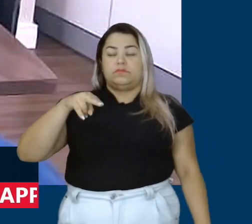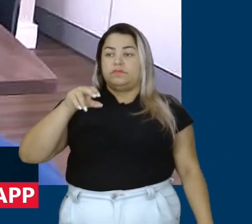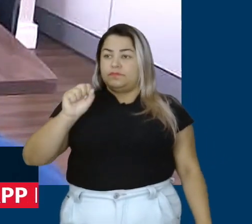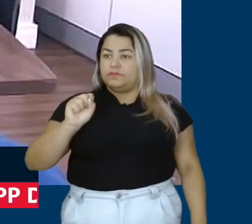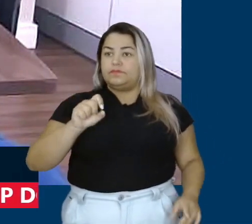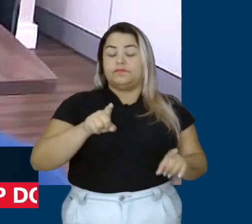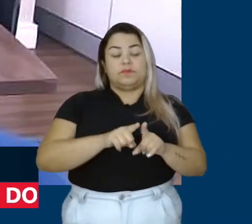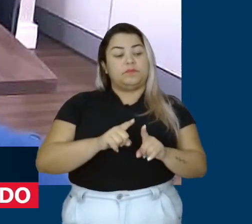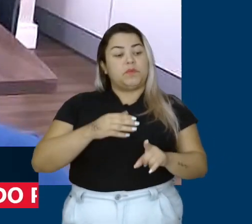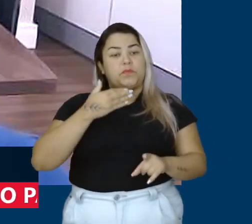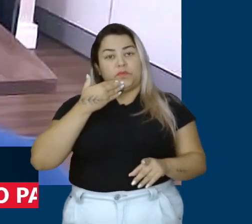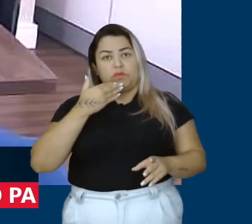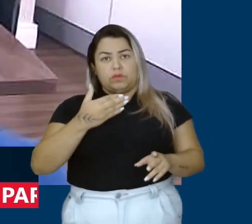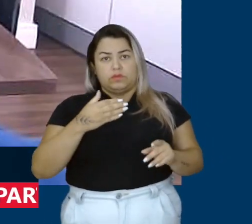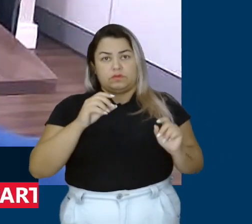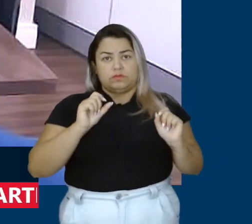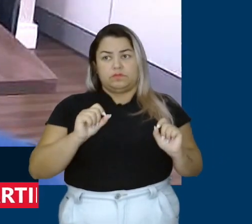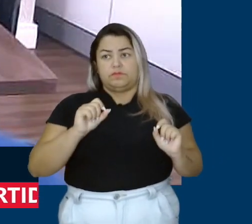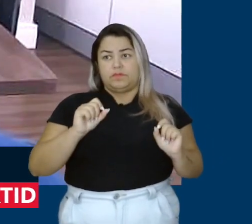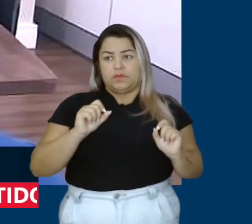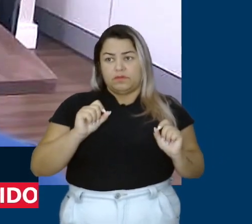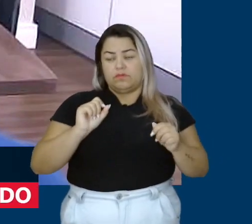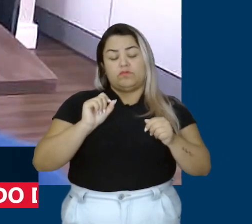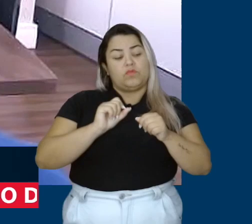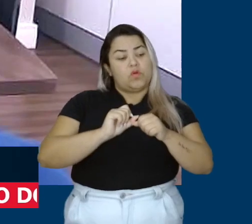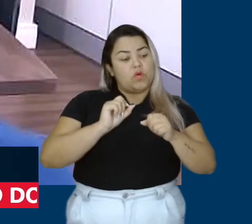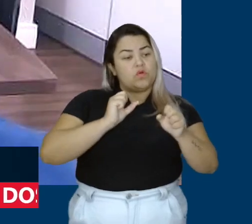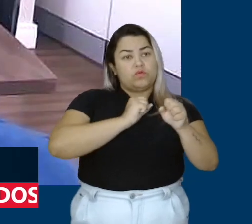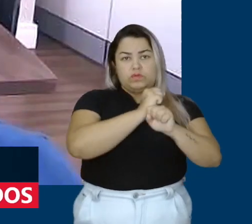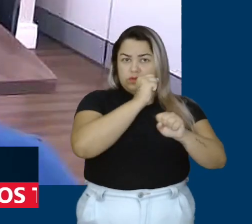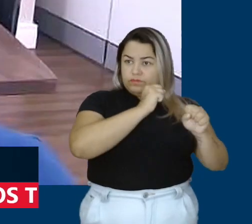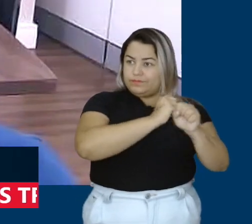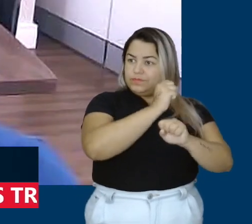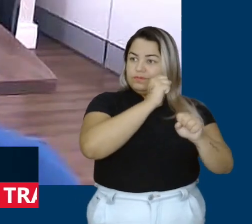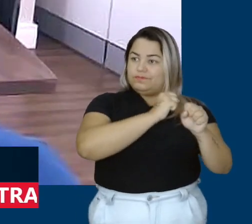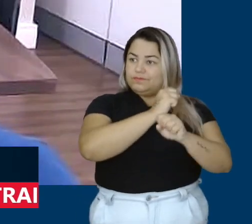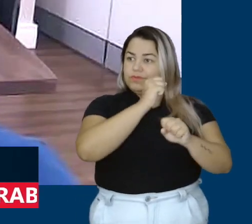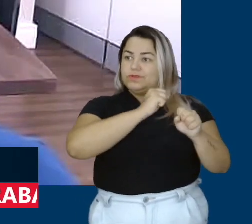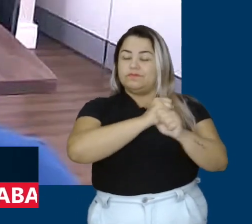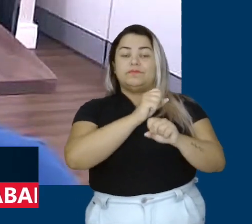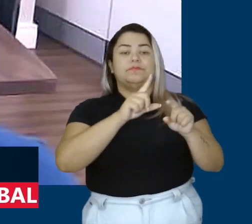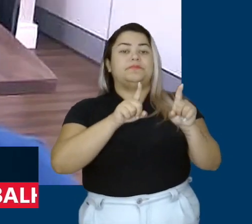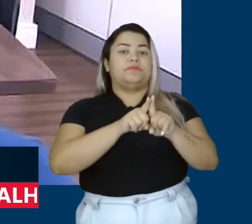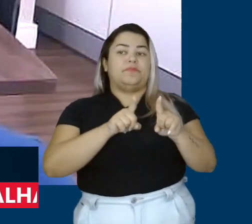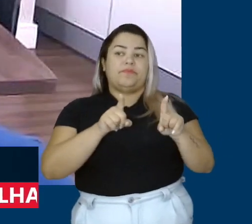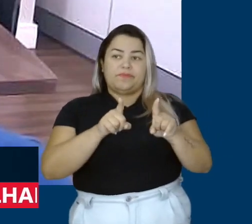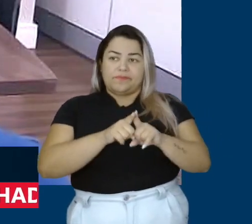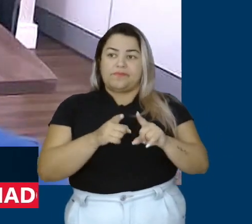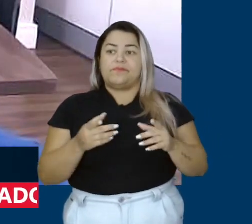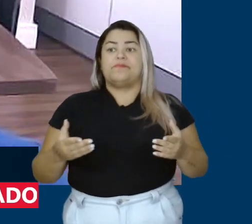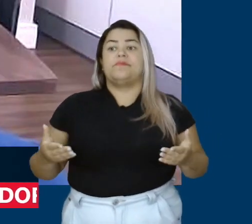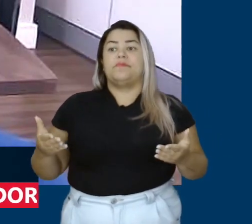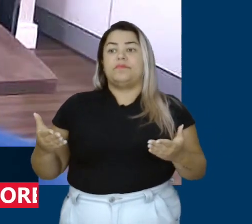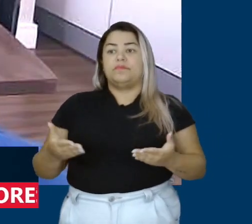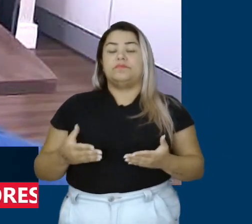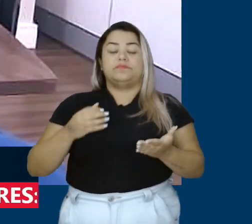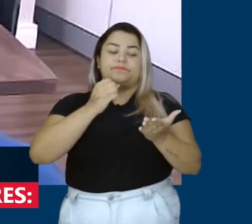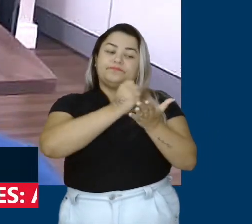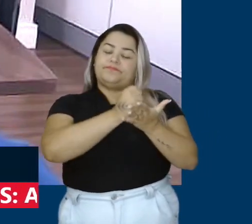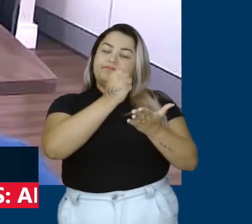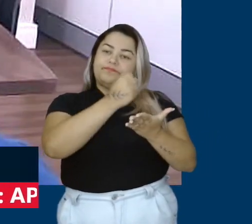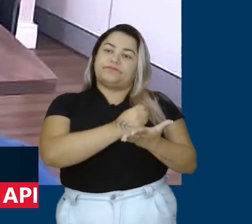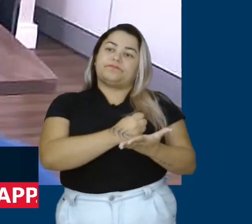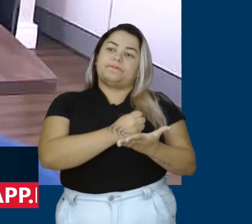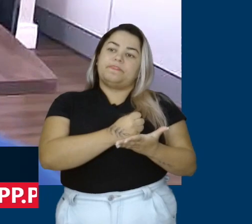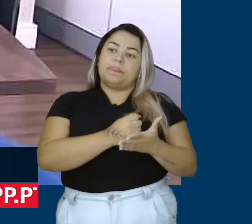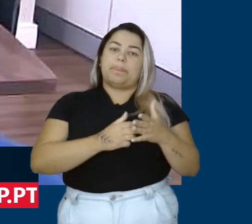desatualizados, impedindo que as cisternas fossem construídas. E, recentemente, a gente acabou de fazer a contratação, acho